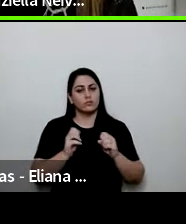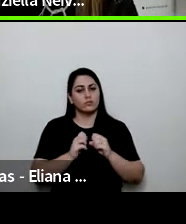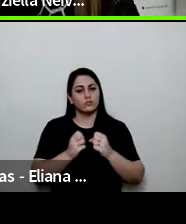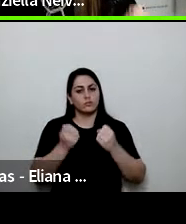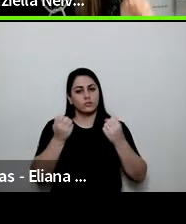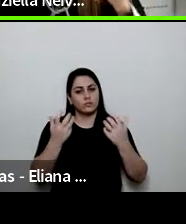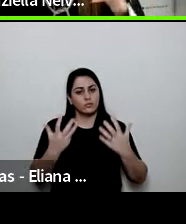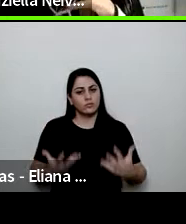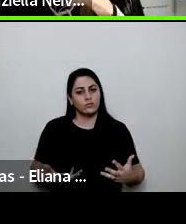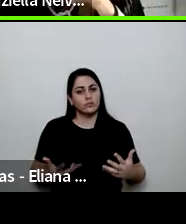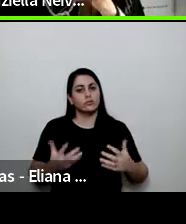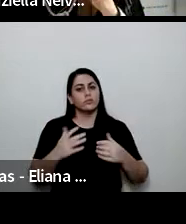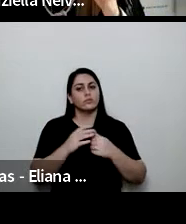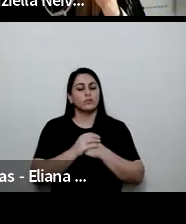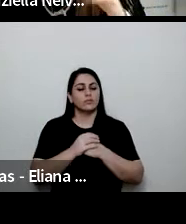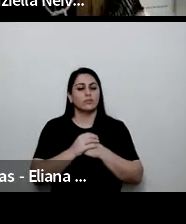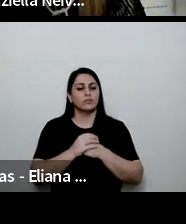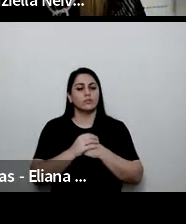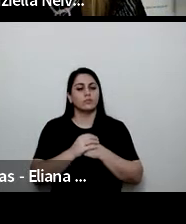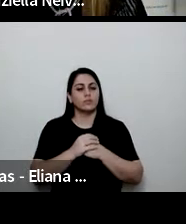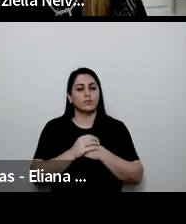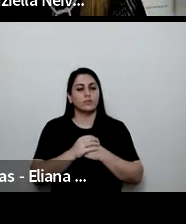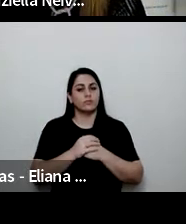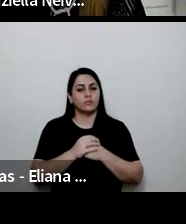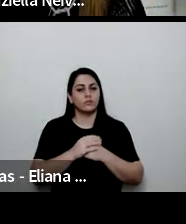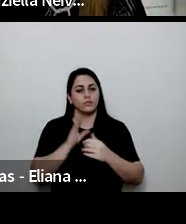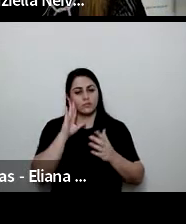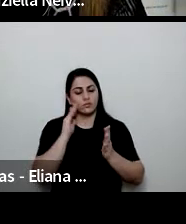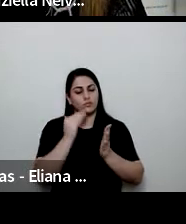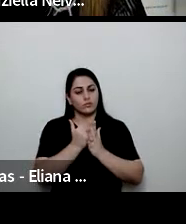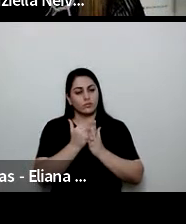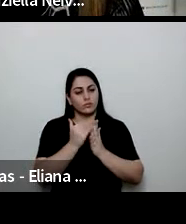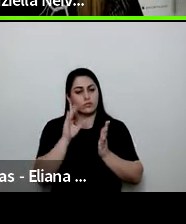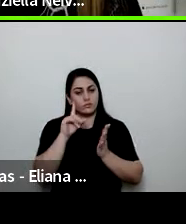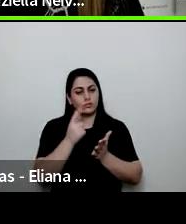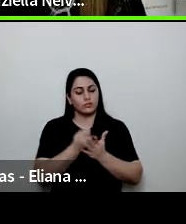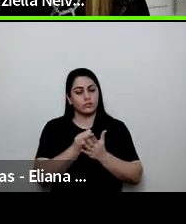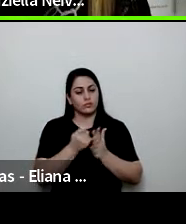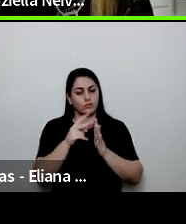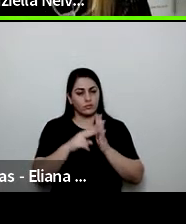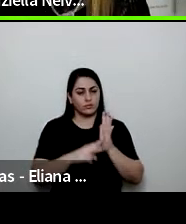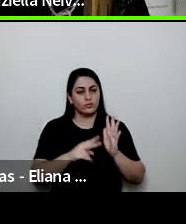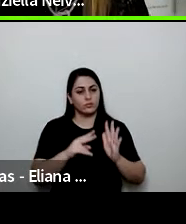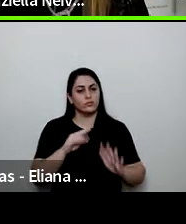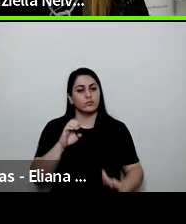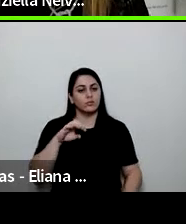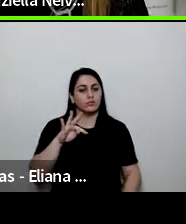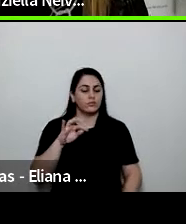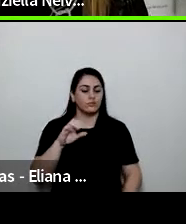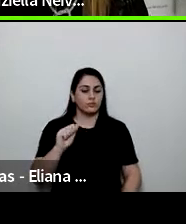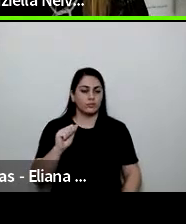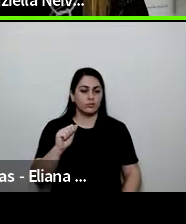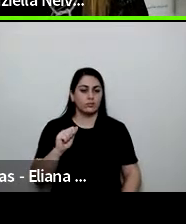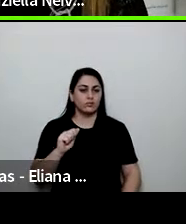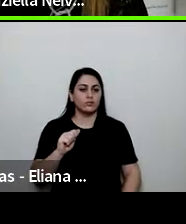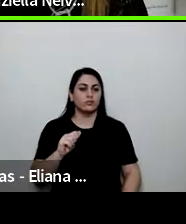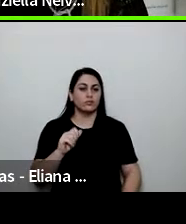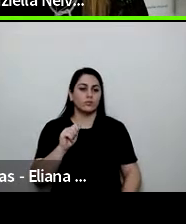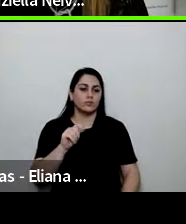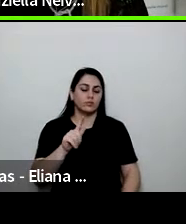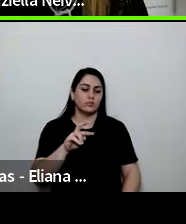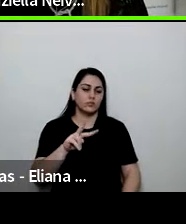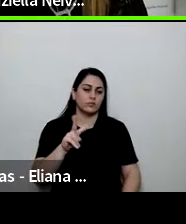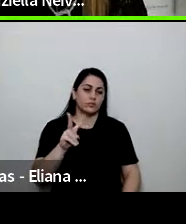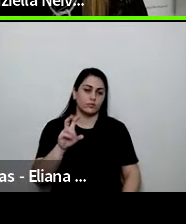abraço na fase de cumprimento de sentença então eu farei a leitura aqui pela ementa agravo interno no agravo